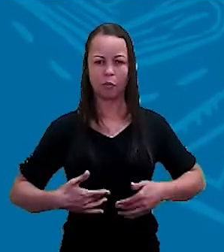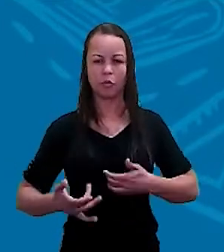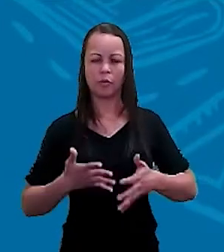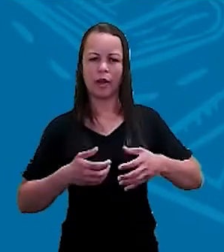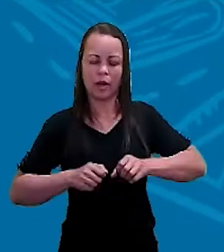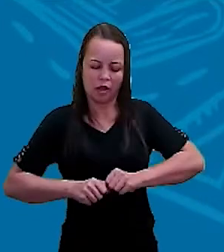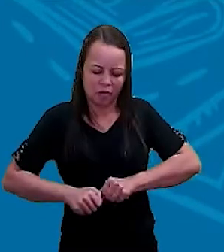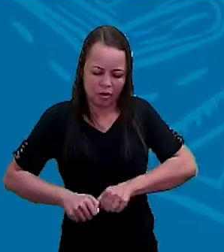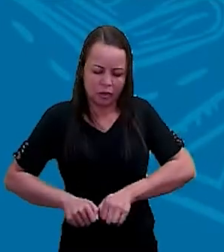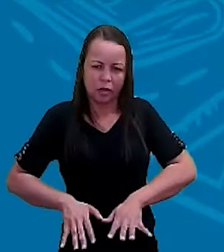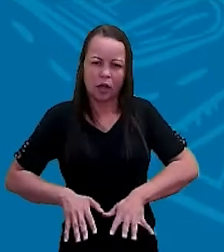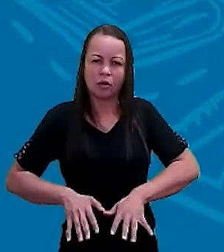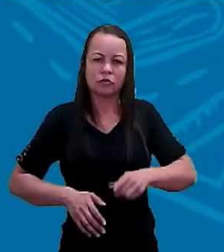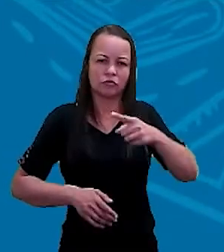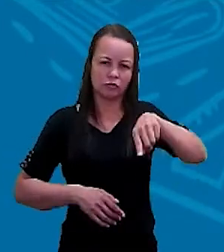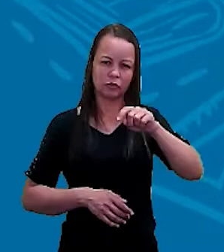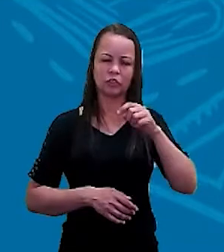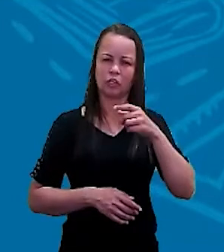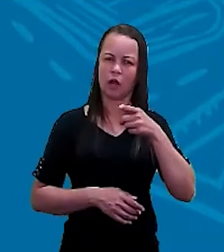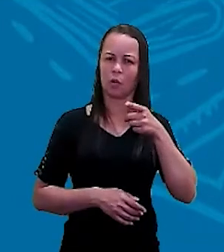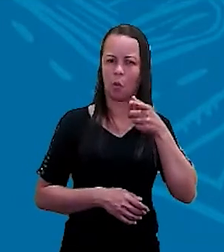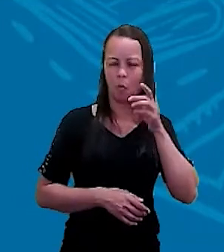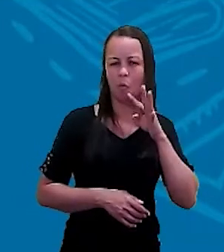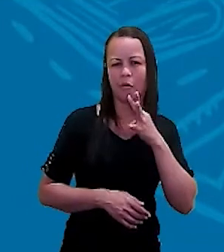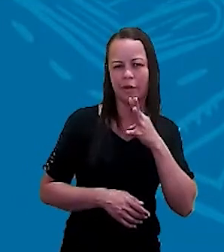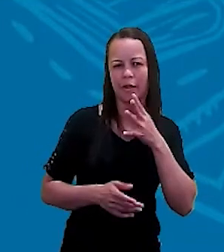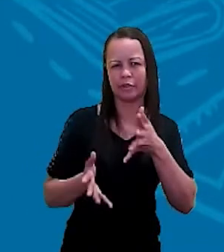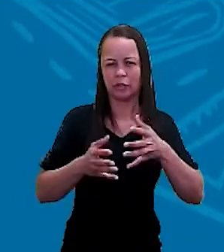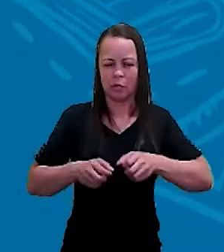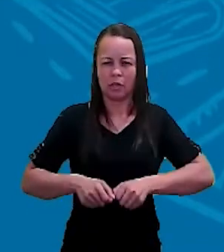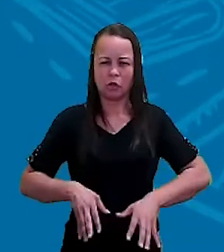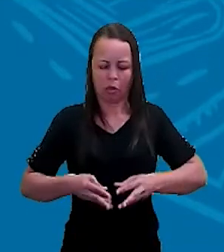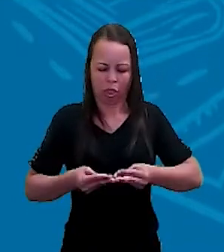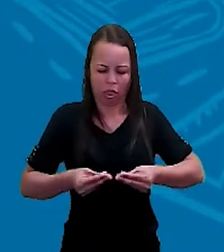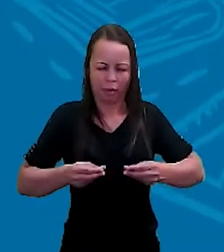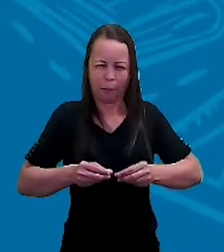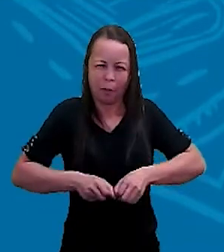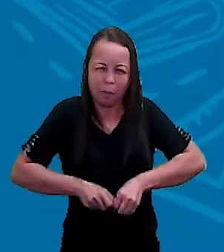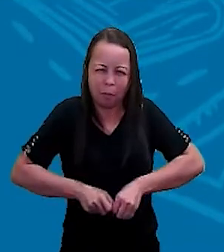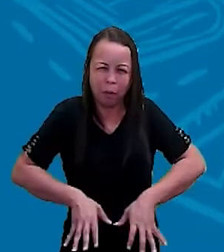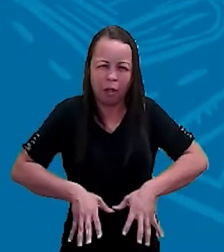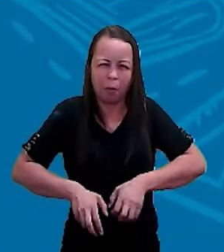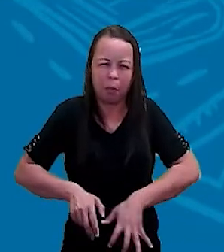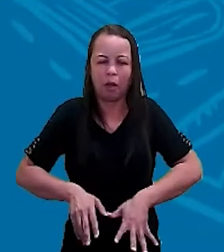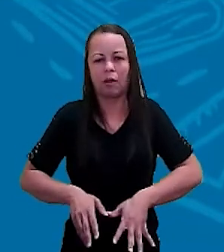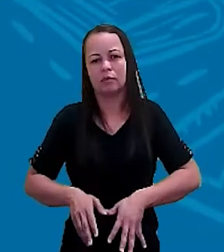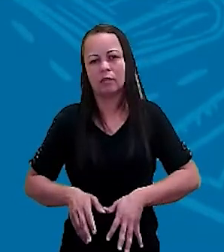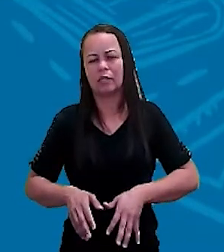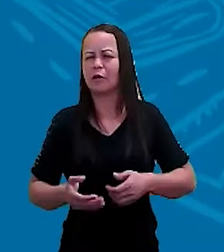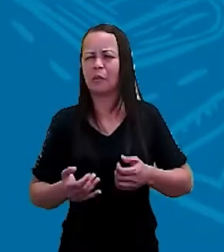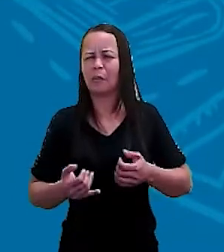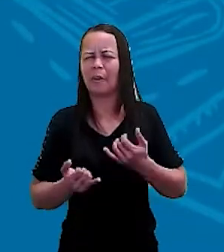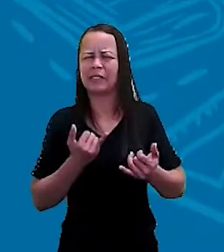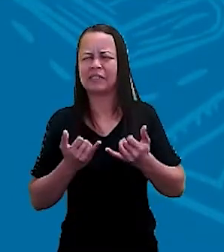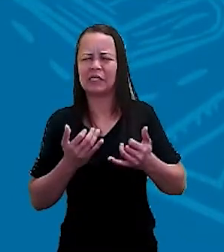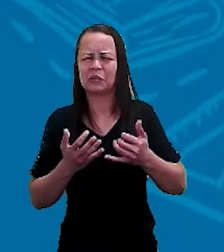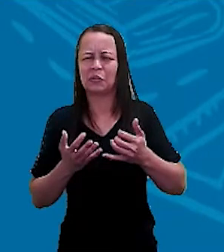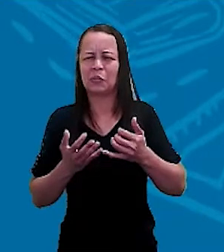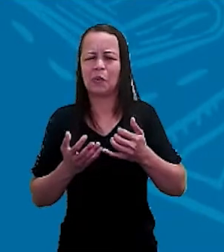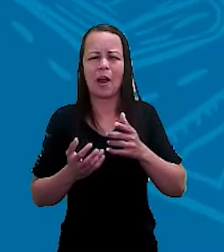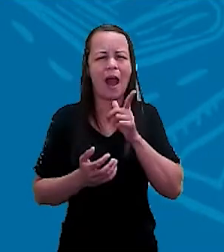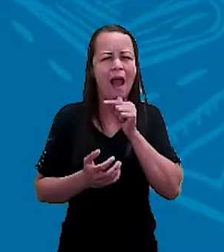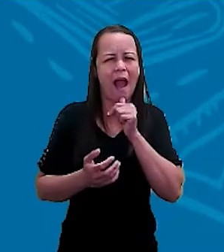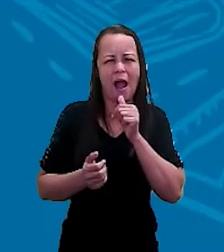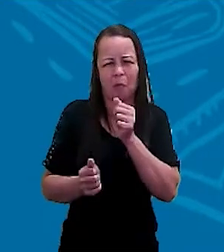sair daquela forma que você já conhece, pastosa, meio líquida, e às vezes é meio com um aspecto até de água de arroz, quando acontece com